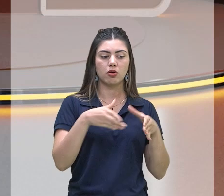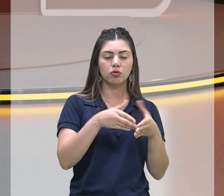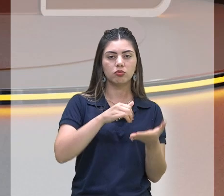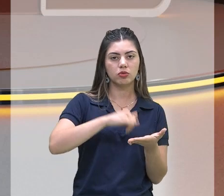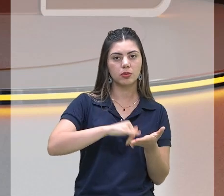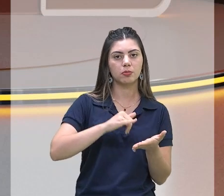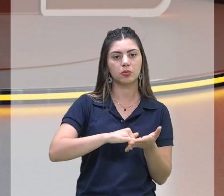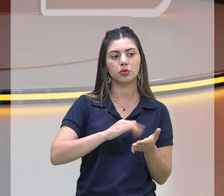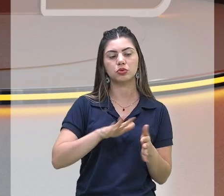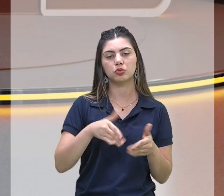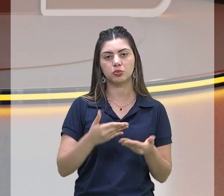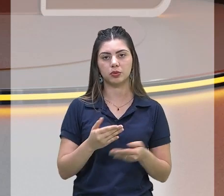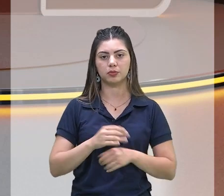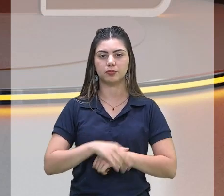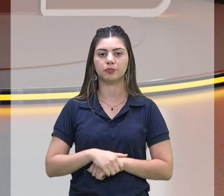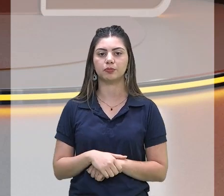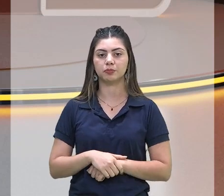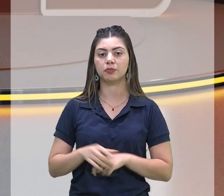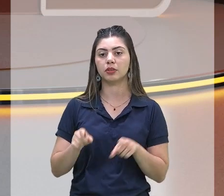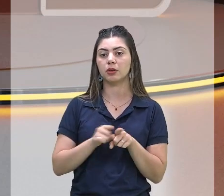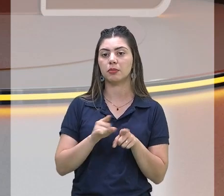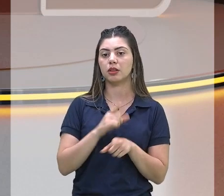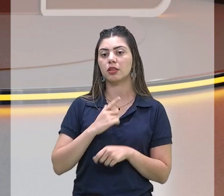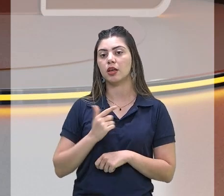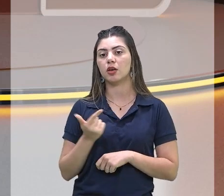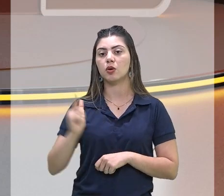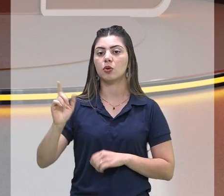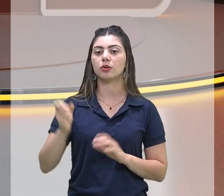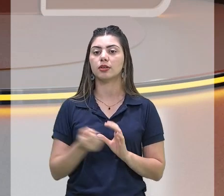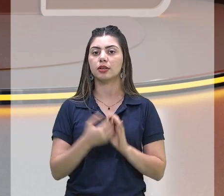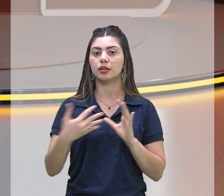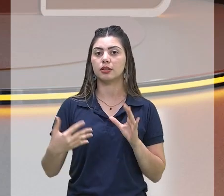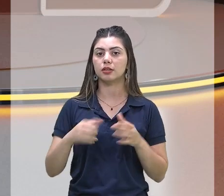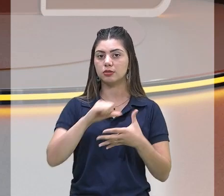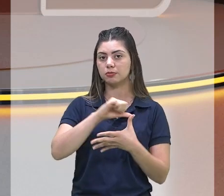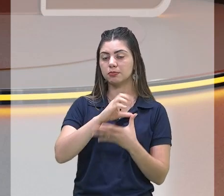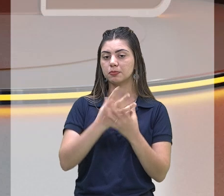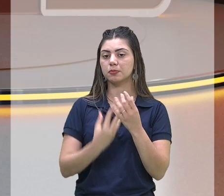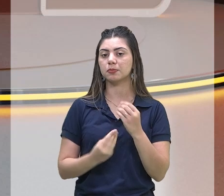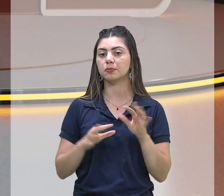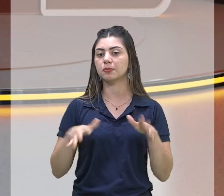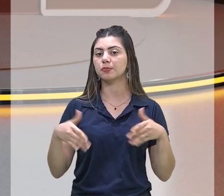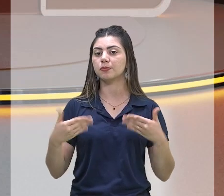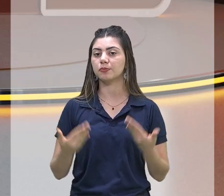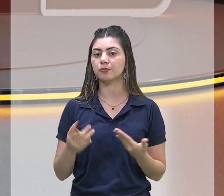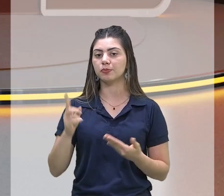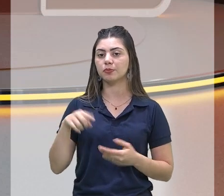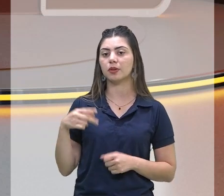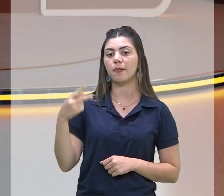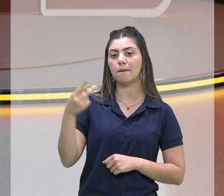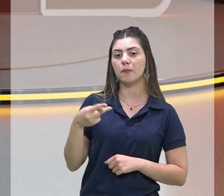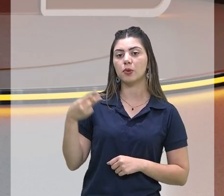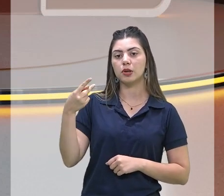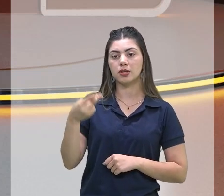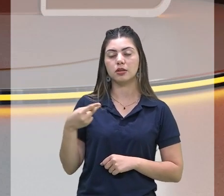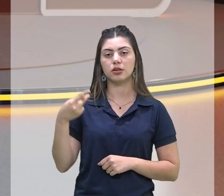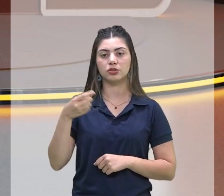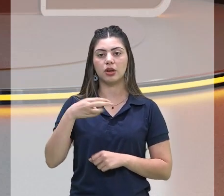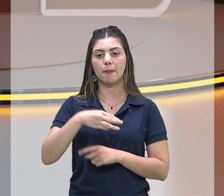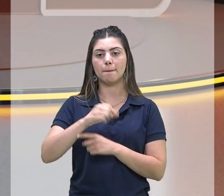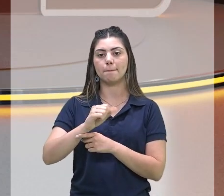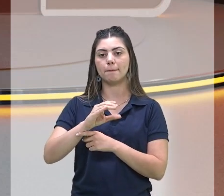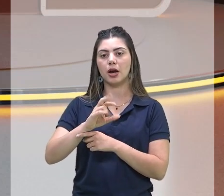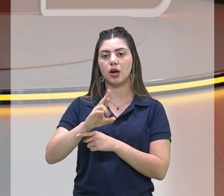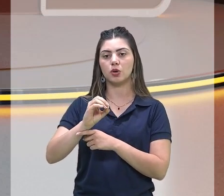tá? Uma outra característica aí do Mercosul, gente, vai ser o quê? As políticas